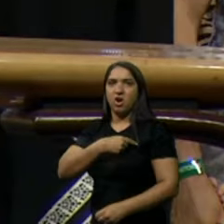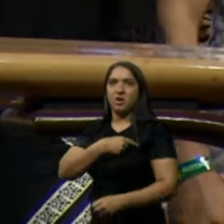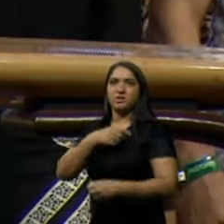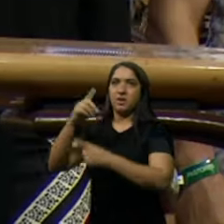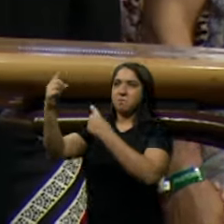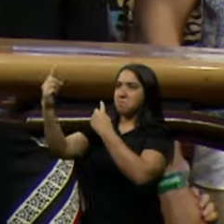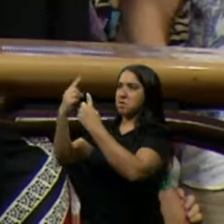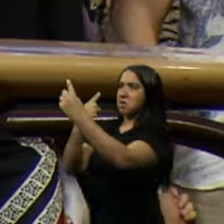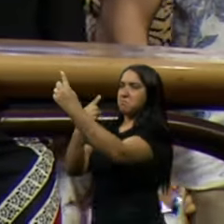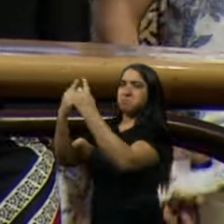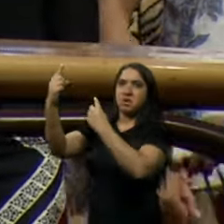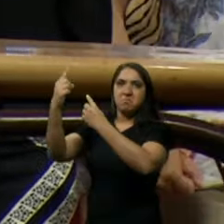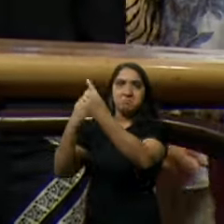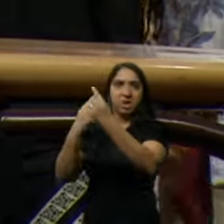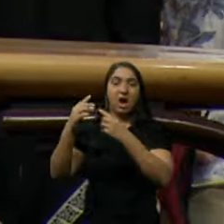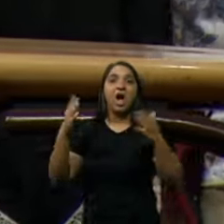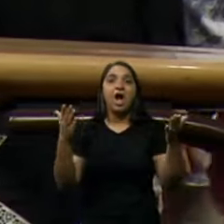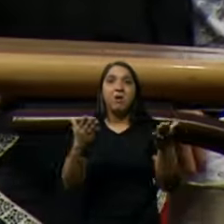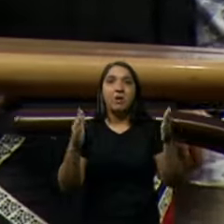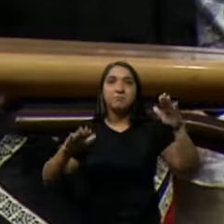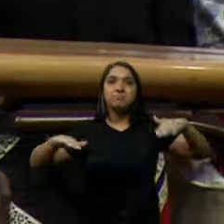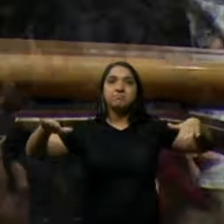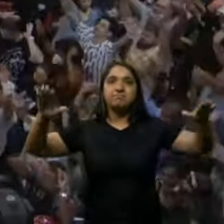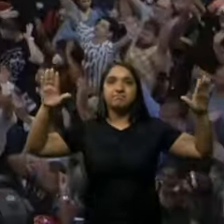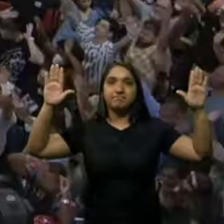se levanta tuas duas mãos aos céus